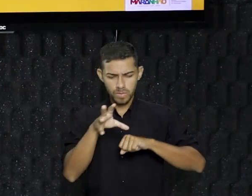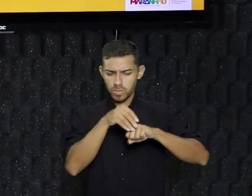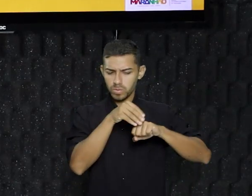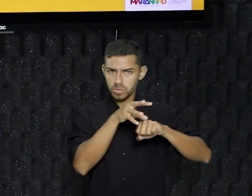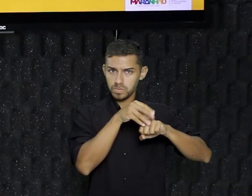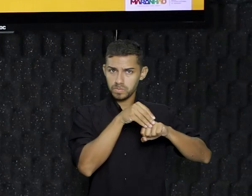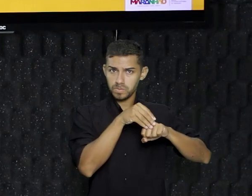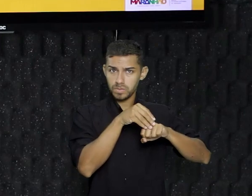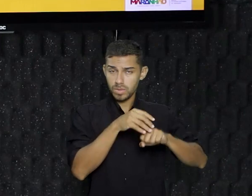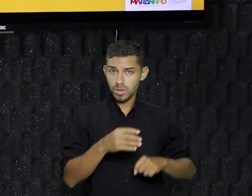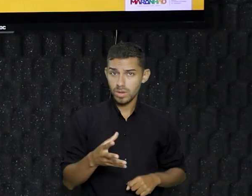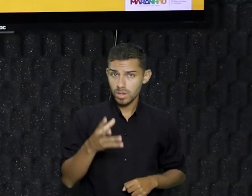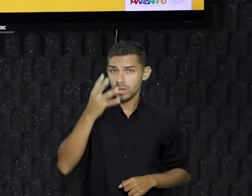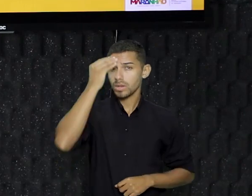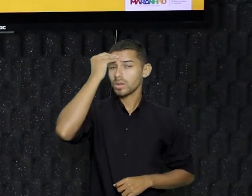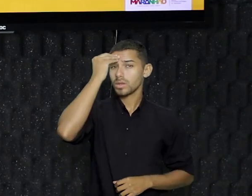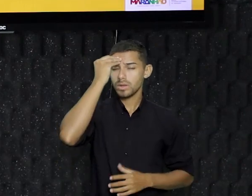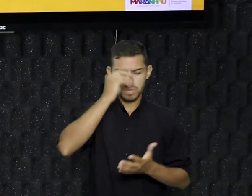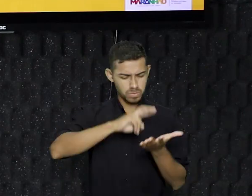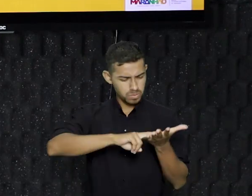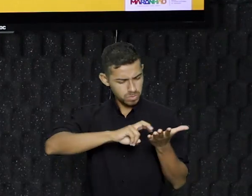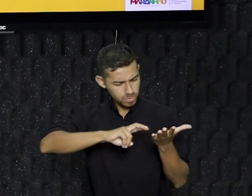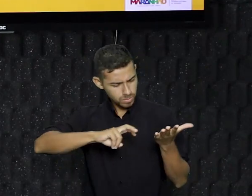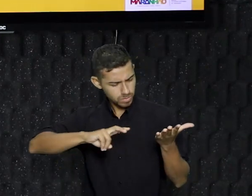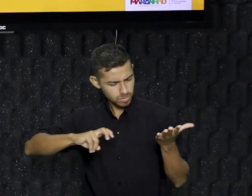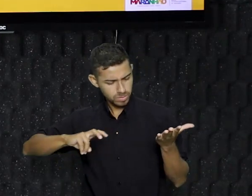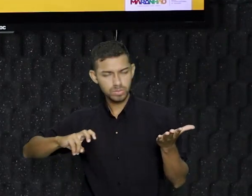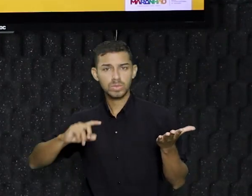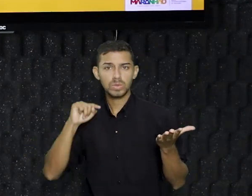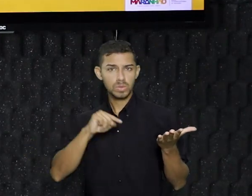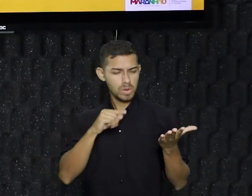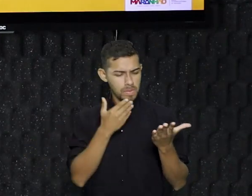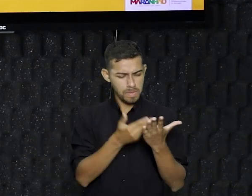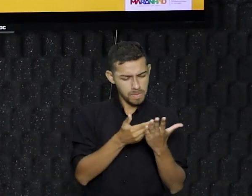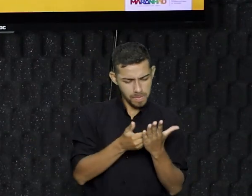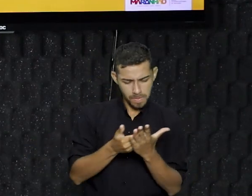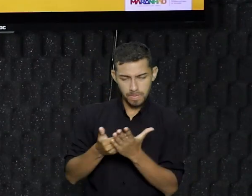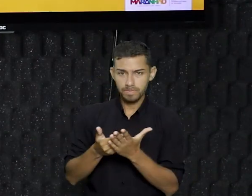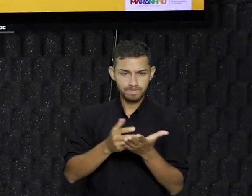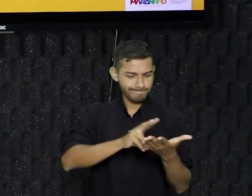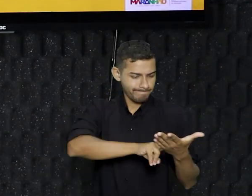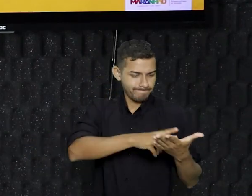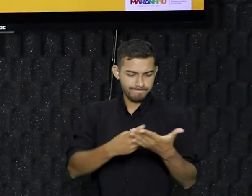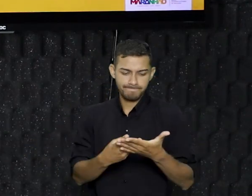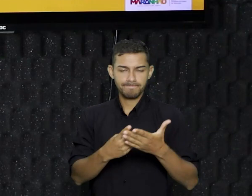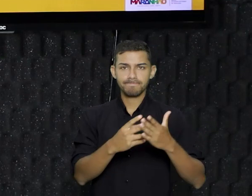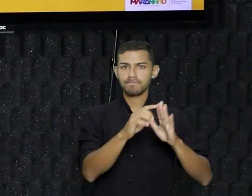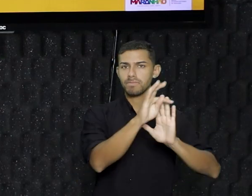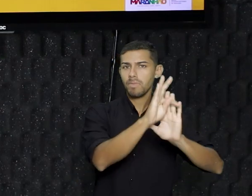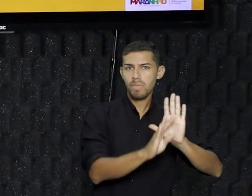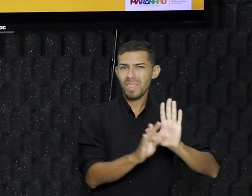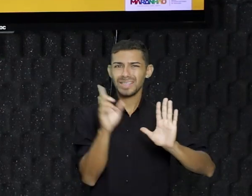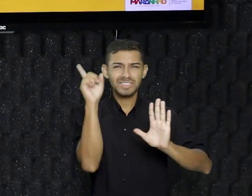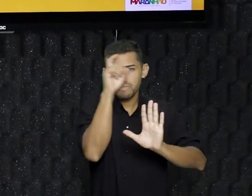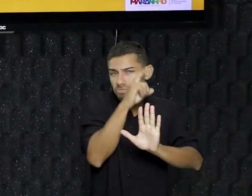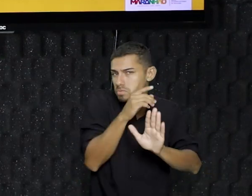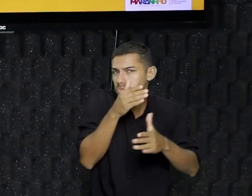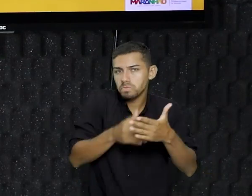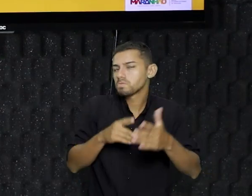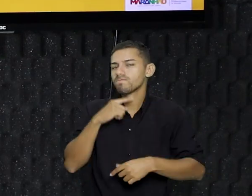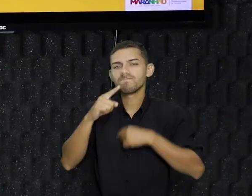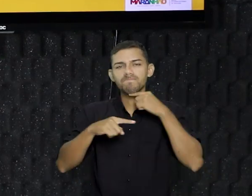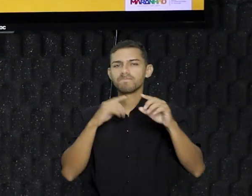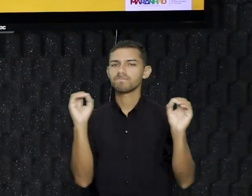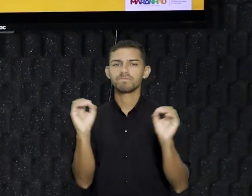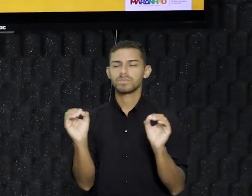um domínio lexical um conhecimento vocabulário suficiente você não vai ter tantos problemas com